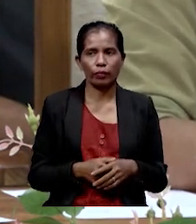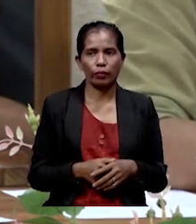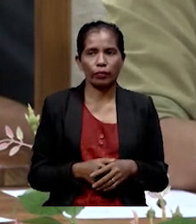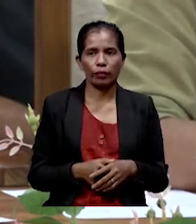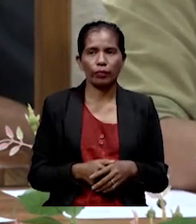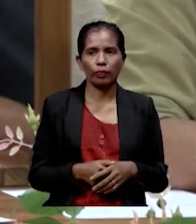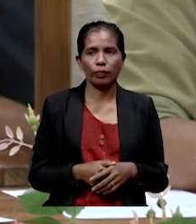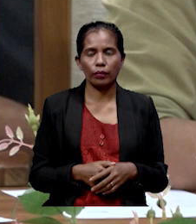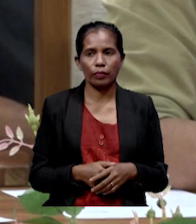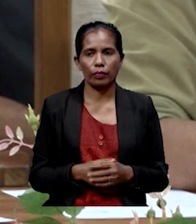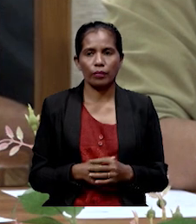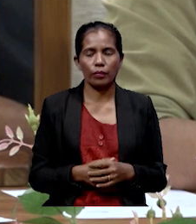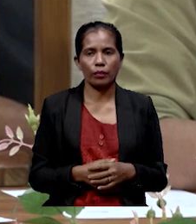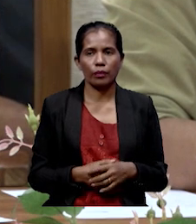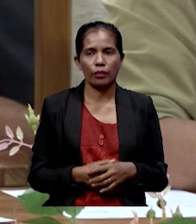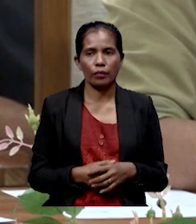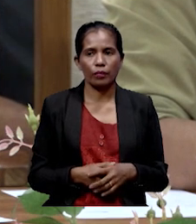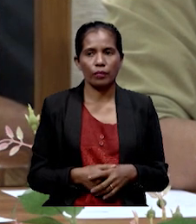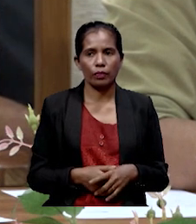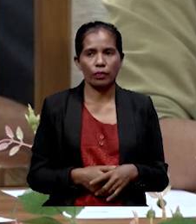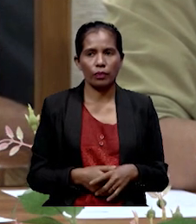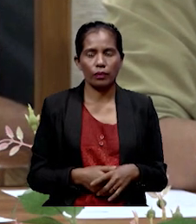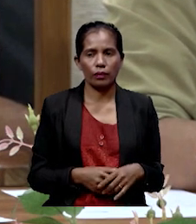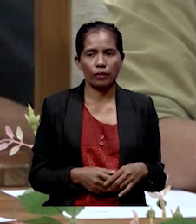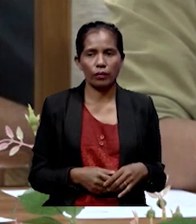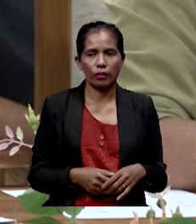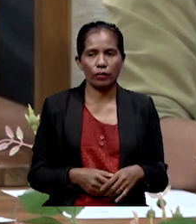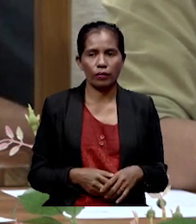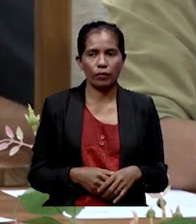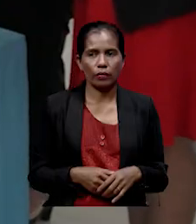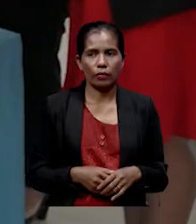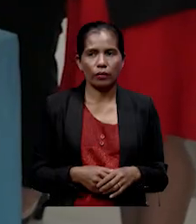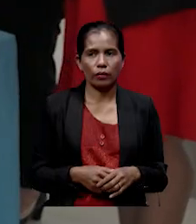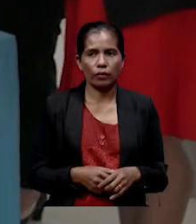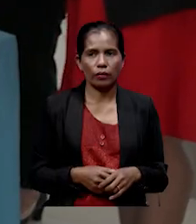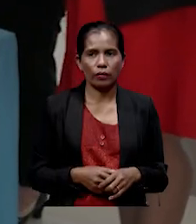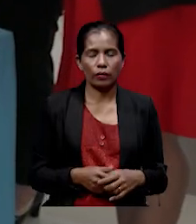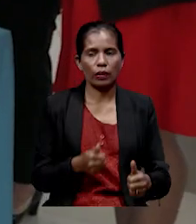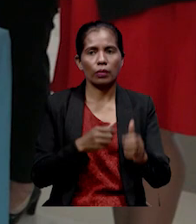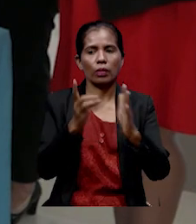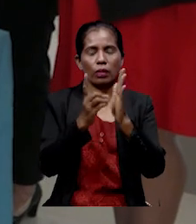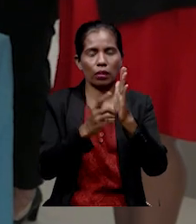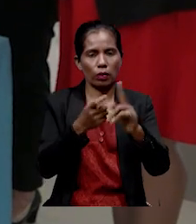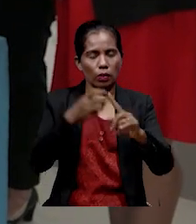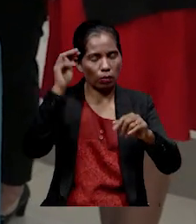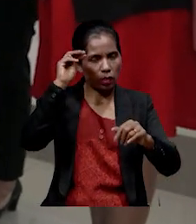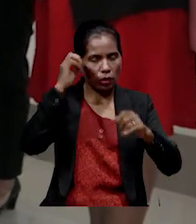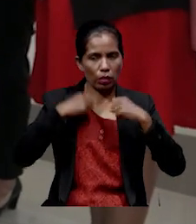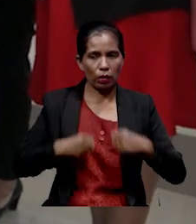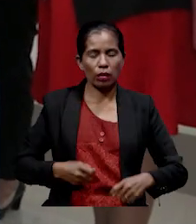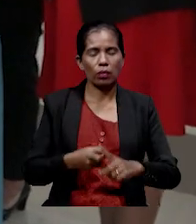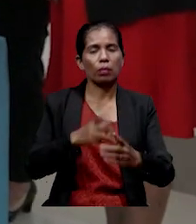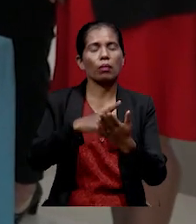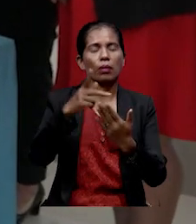and hepatitis B as a public health problem by 2030. Tirdaru sisi Ministeru Saudi lisi programa